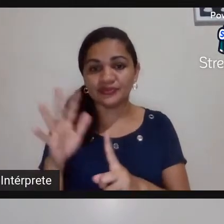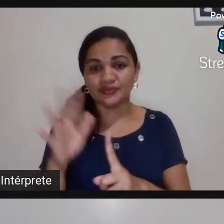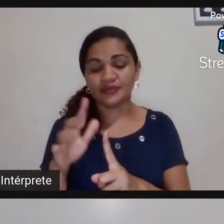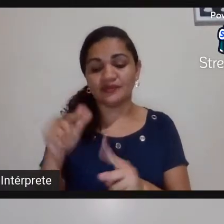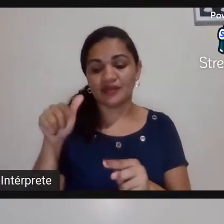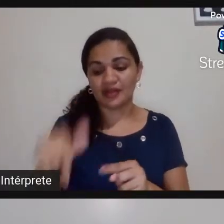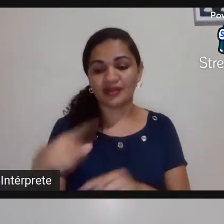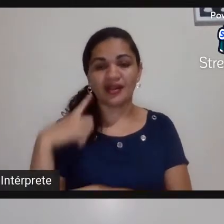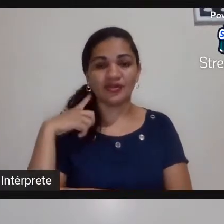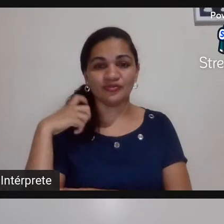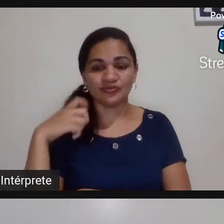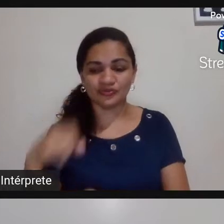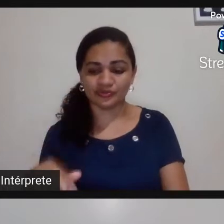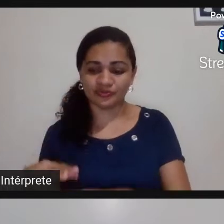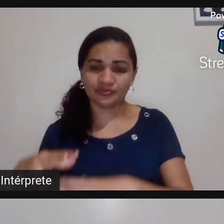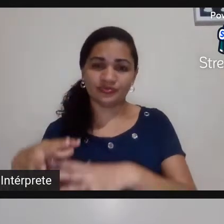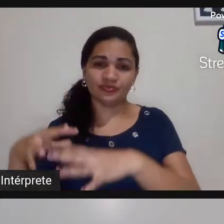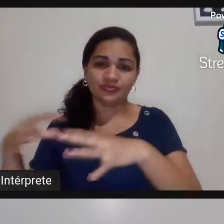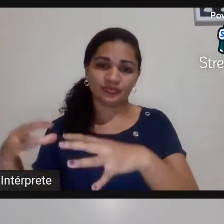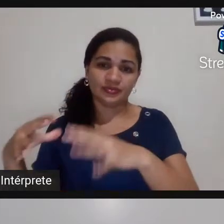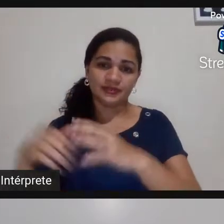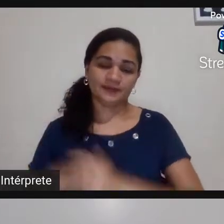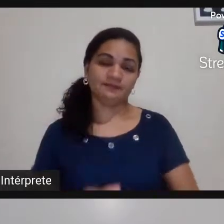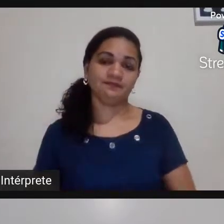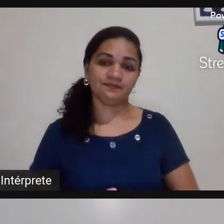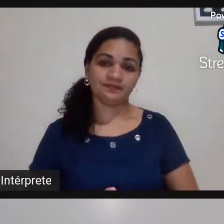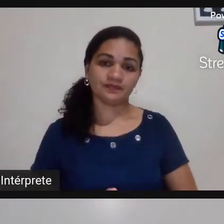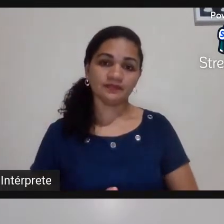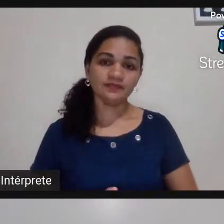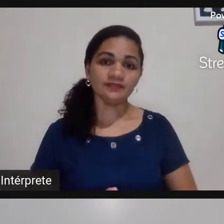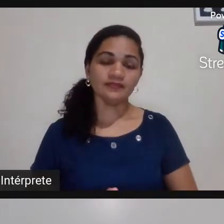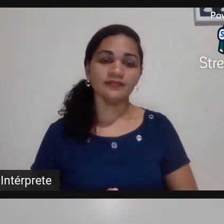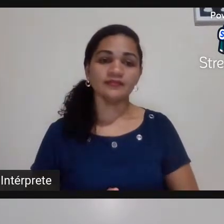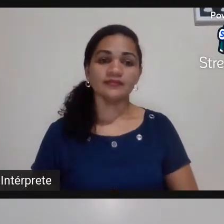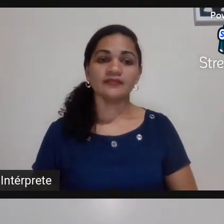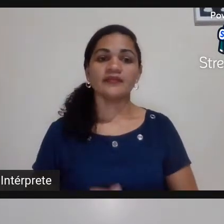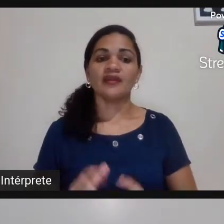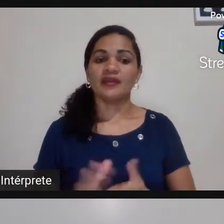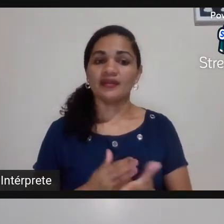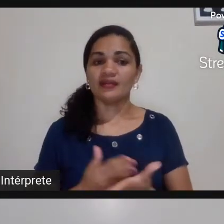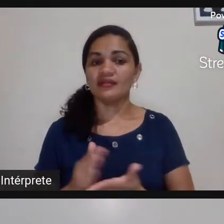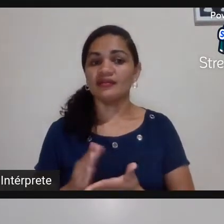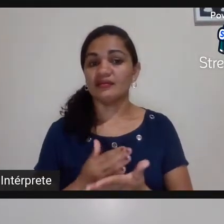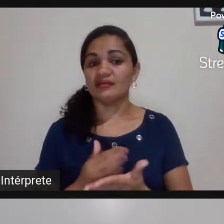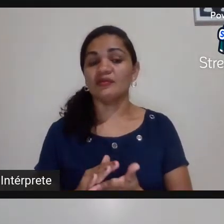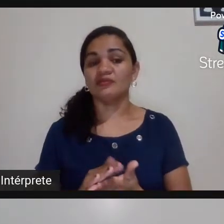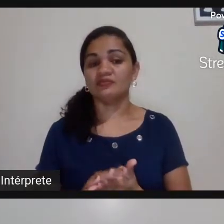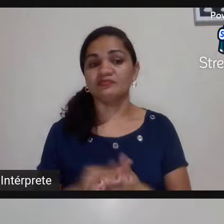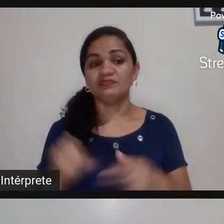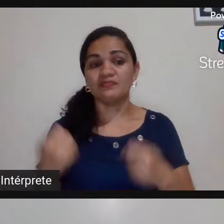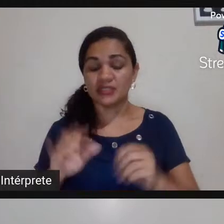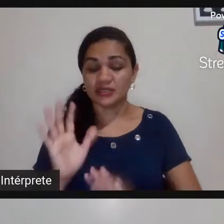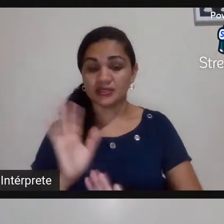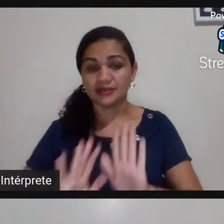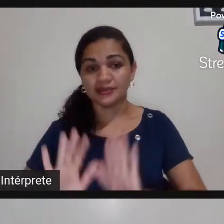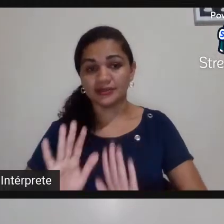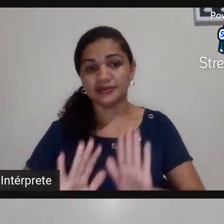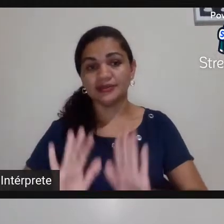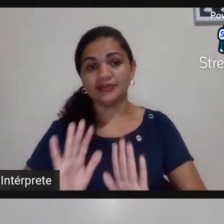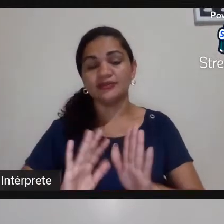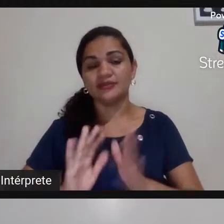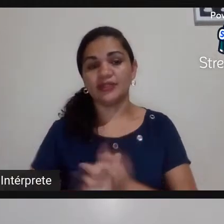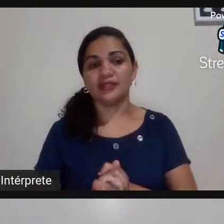lixeira eu acho que é uma questão que é muito multifacetada e é por isso a gente sempre fala